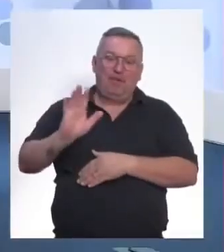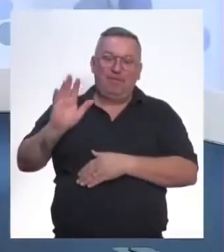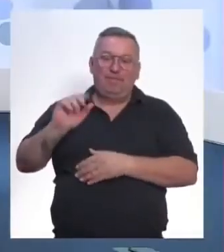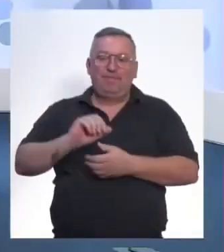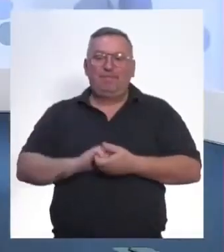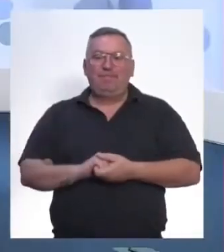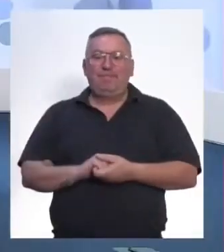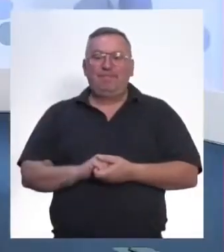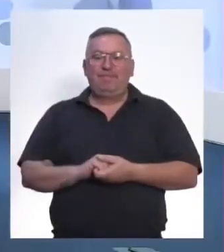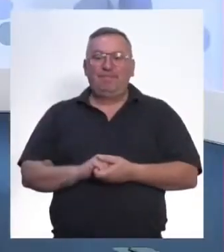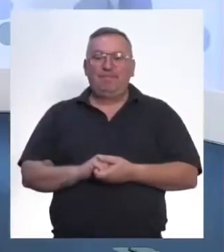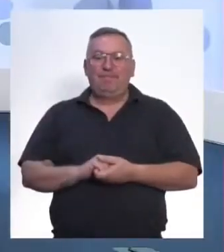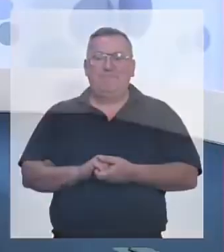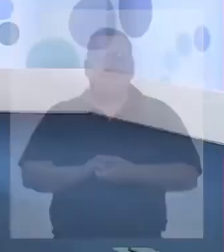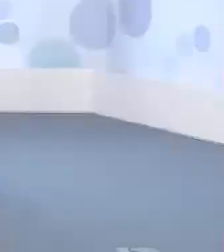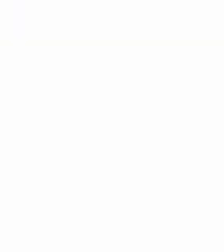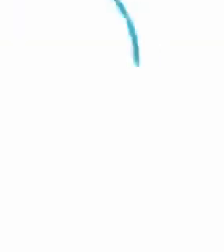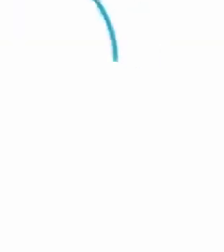próxima.